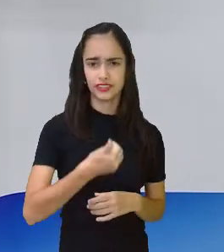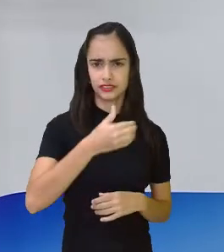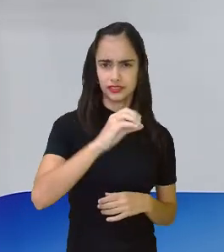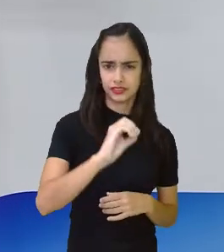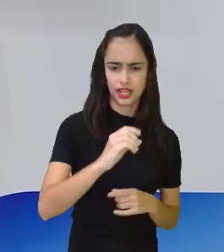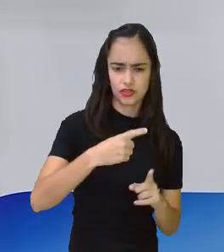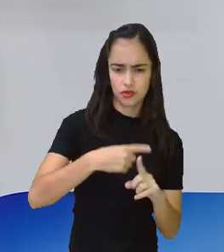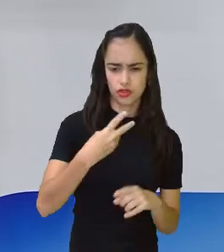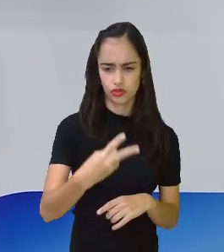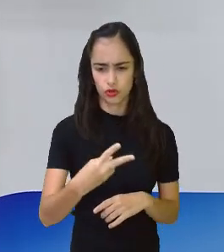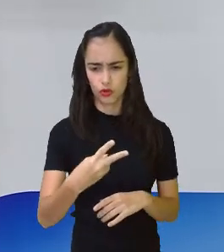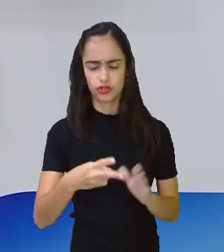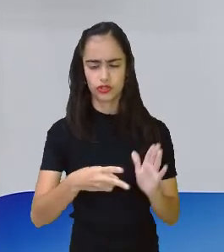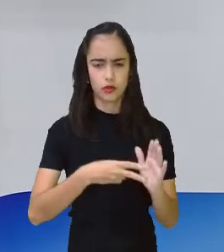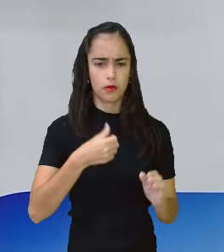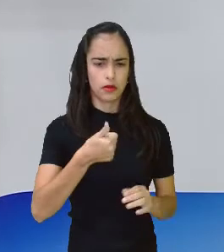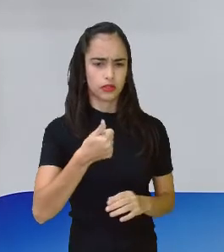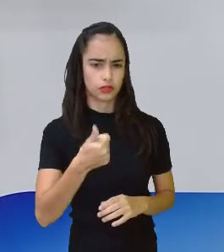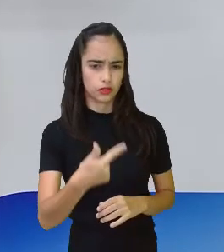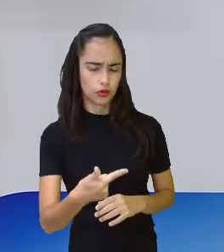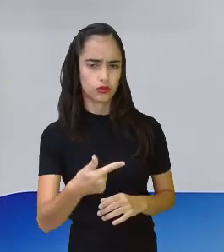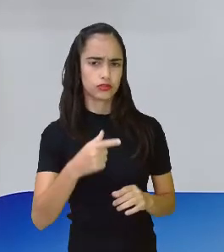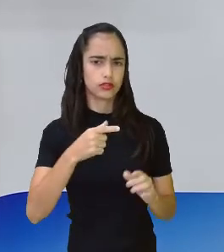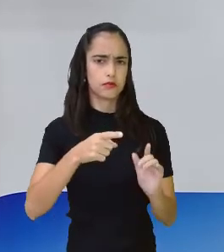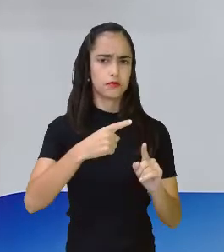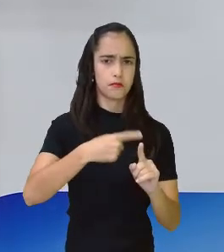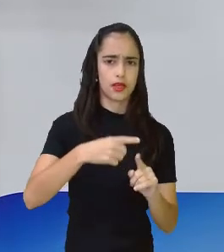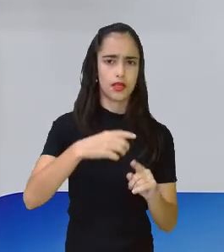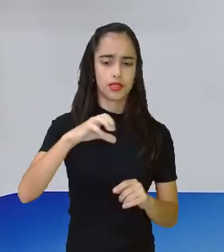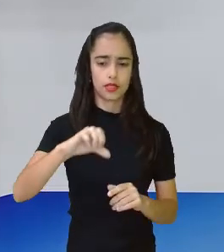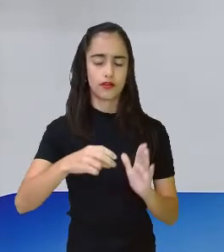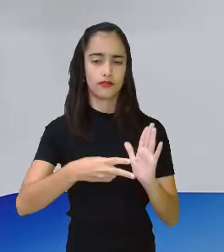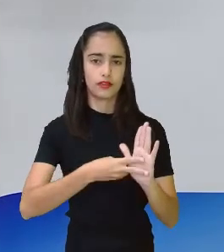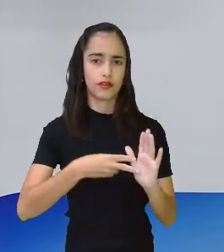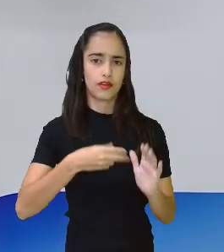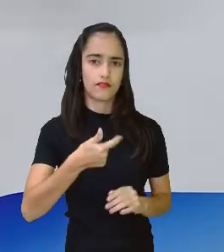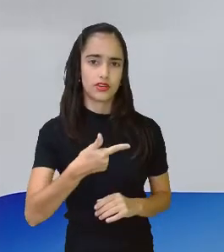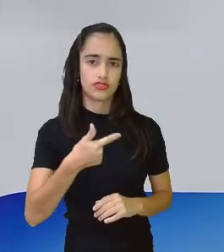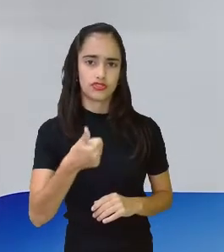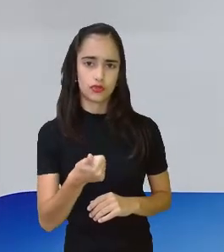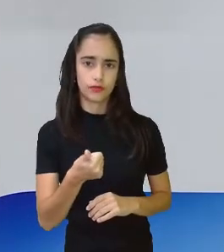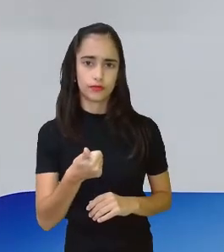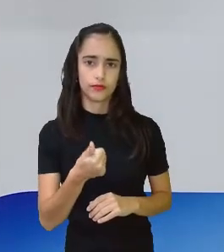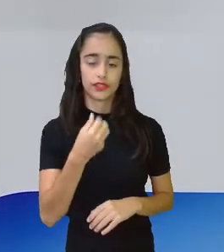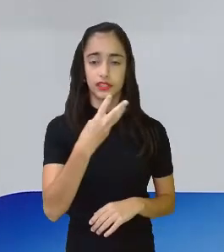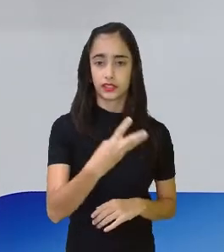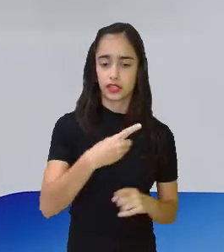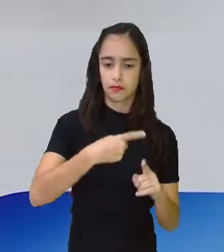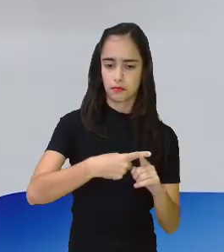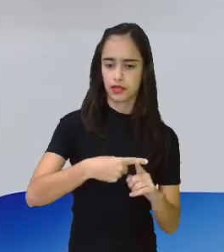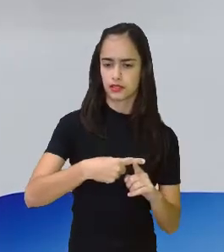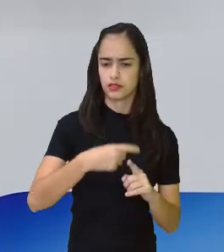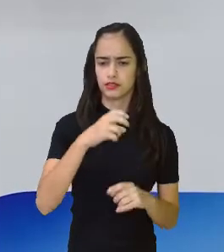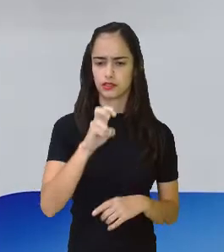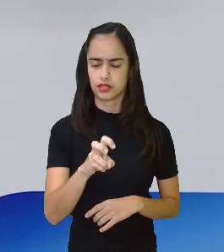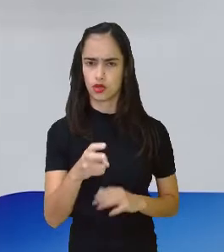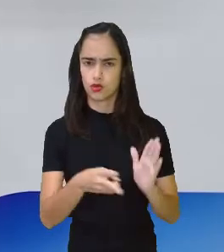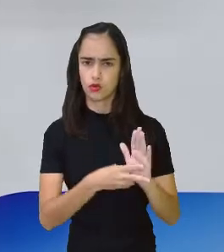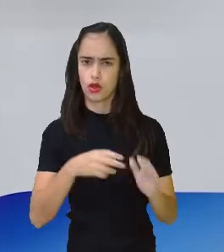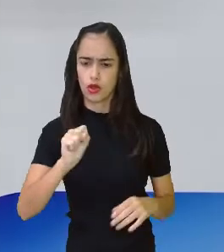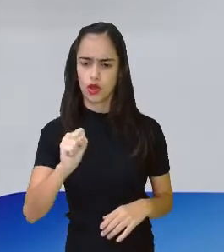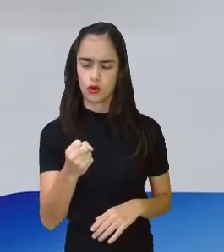12. Com 9, 21. O 2 vem para cá. 3 com 5, 8. Quanto gastou?